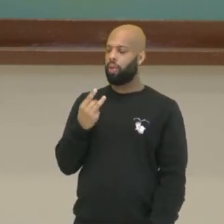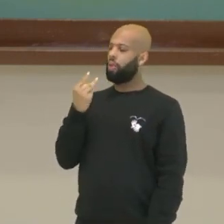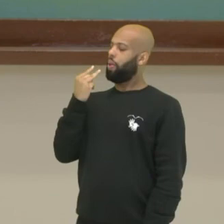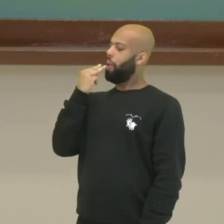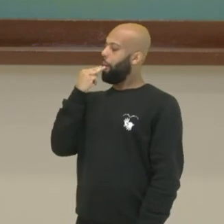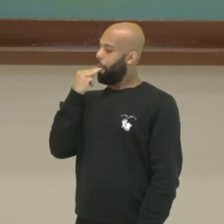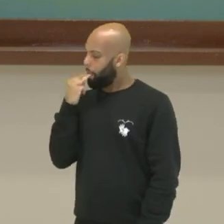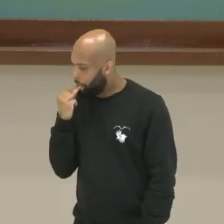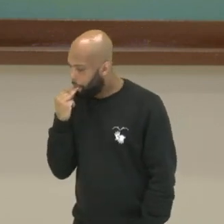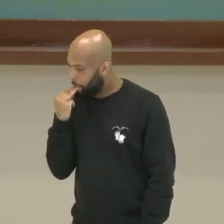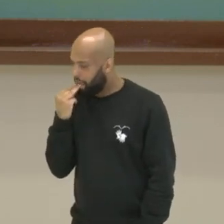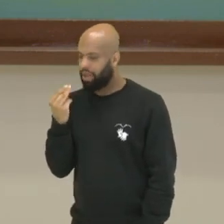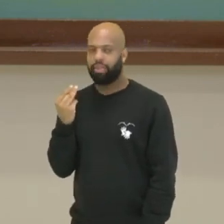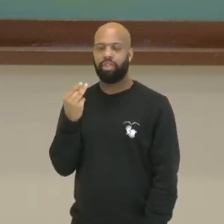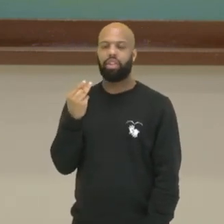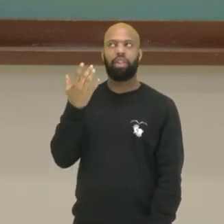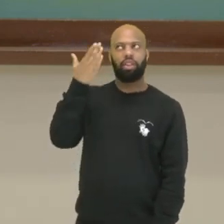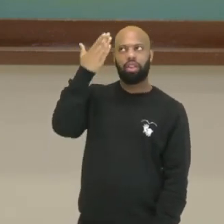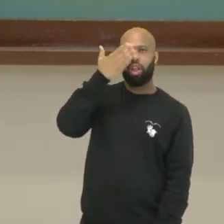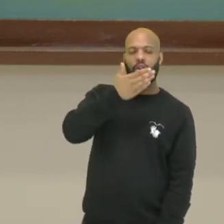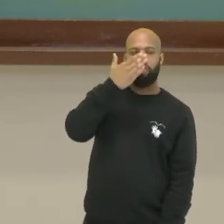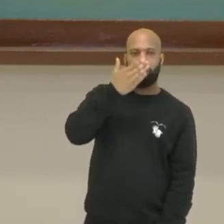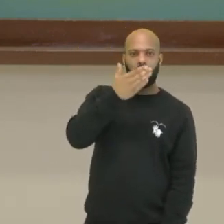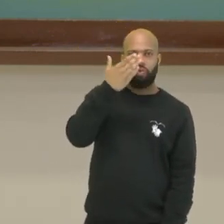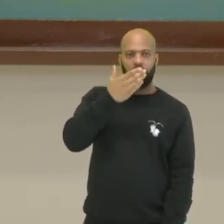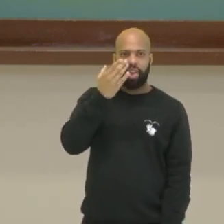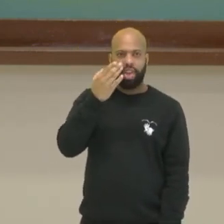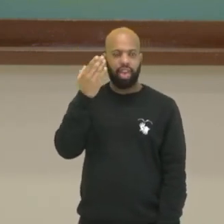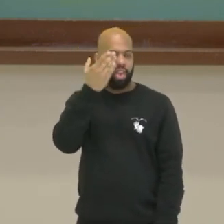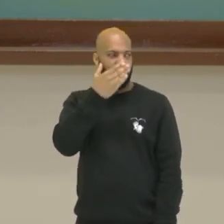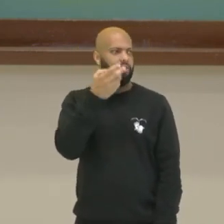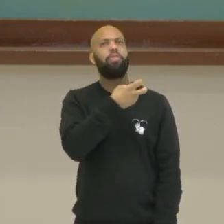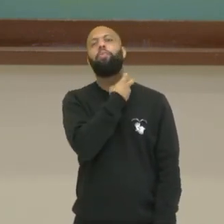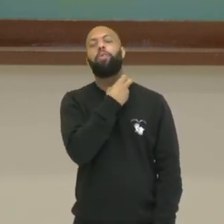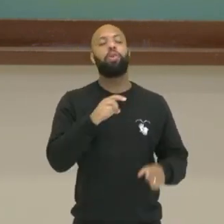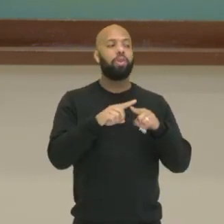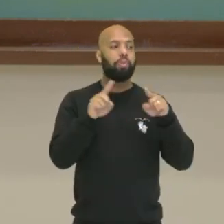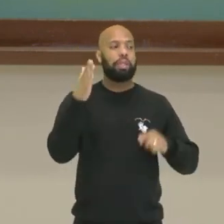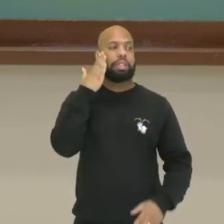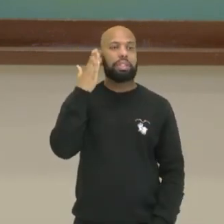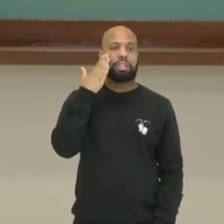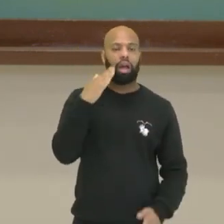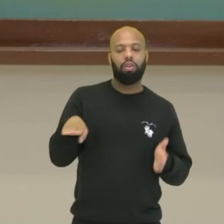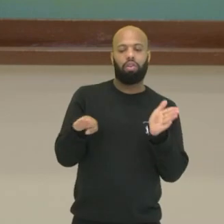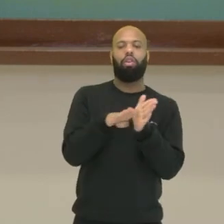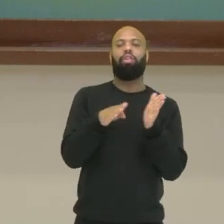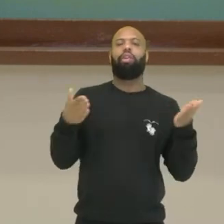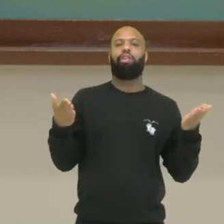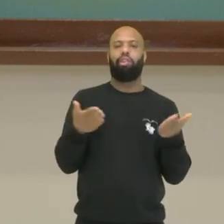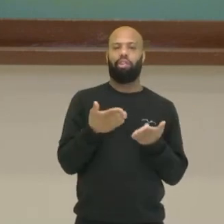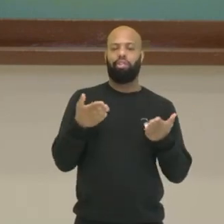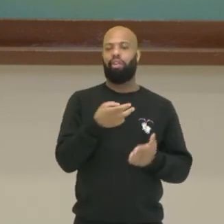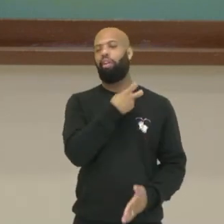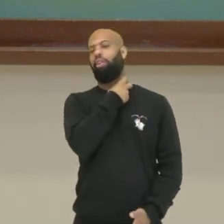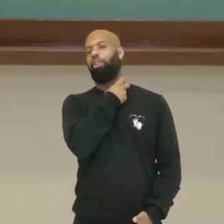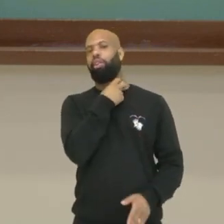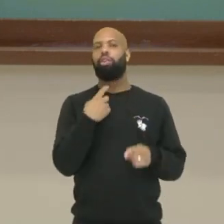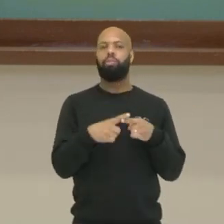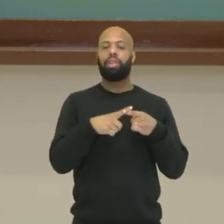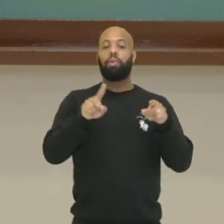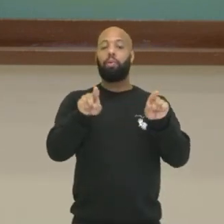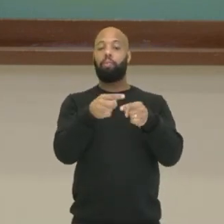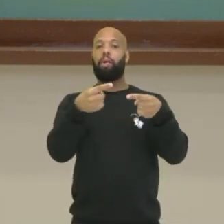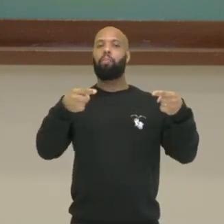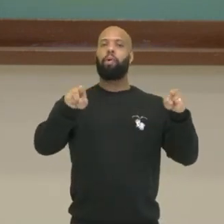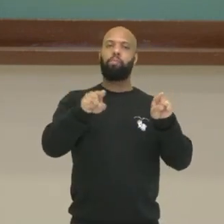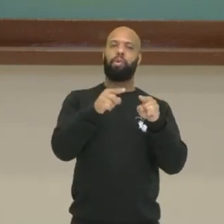não veja o vampiro, a gente entende que ele está chegando na cena. O cinema se apropriou muito dessa técnica criada pelo compositor